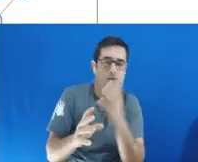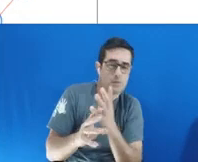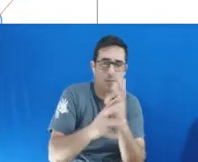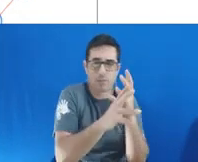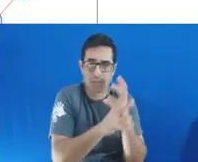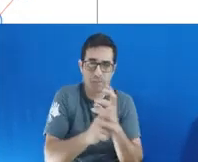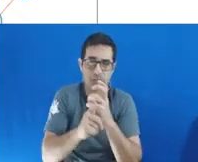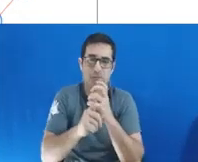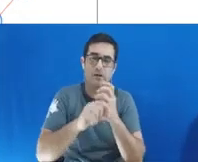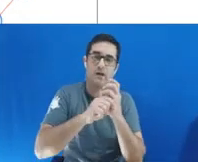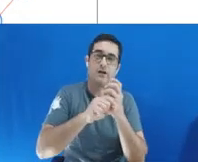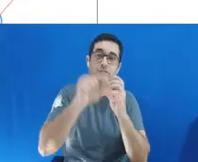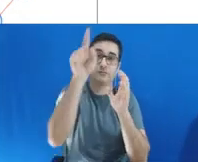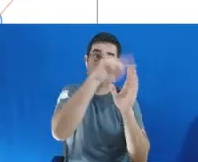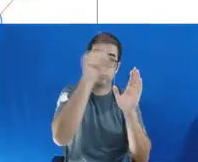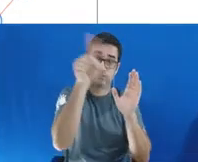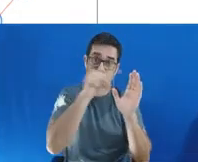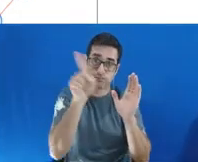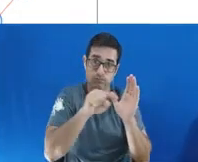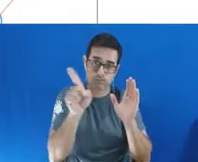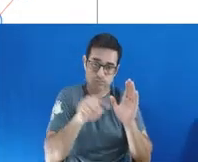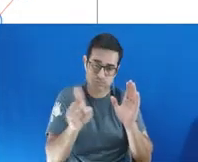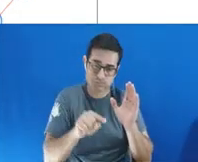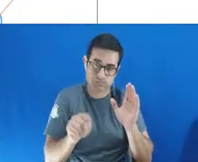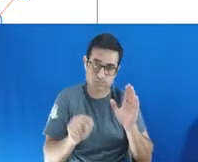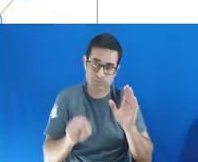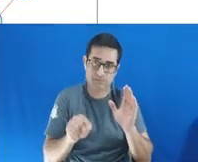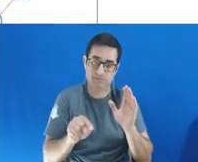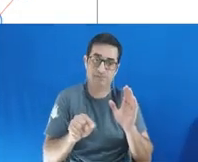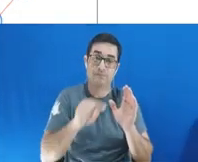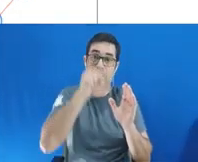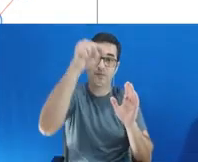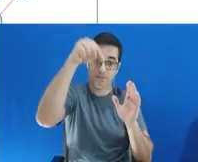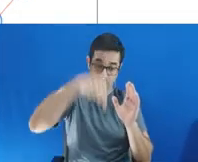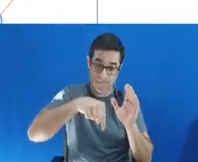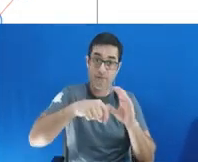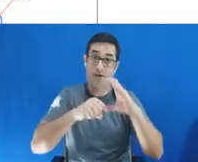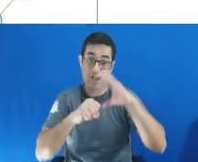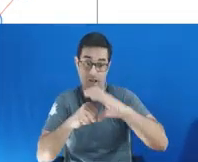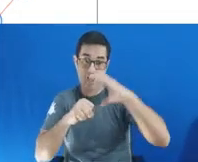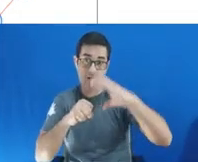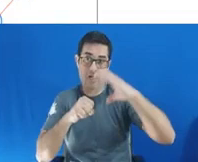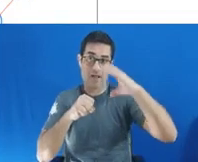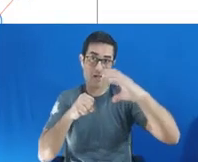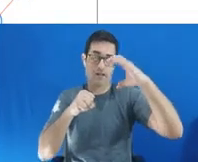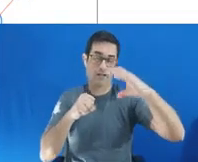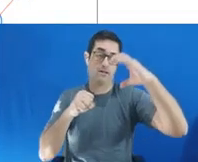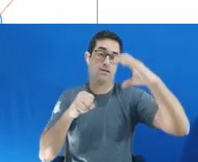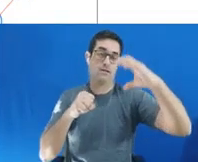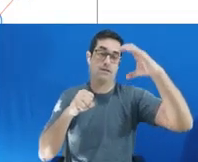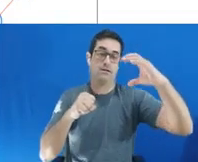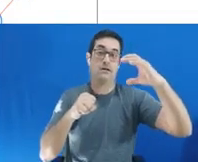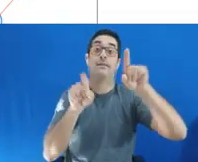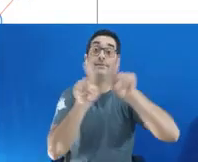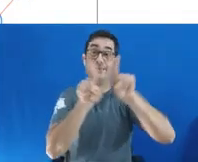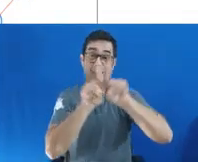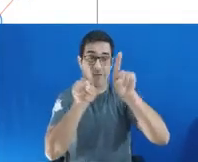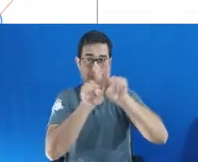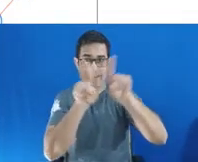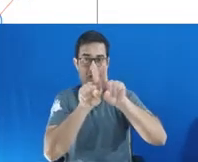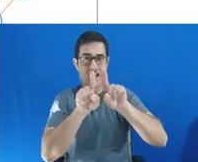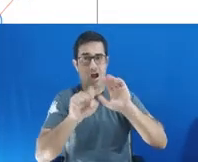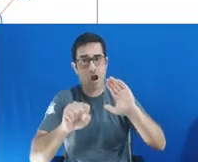indo aqui para baixo, eu vou aumentando o número de camadas mais internas e aumentando a